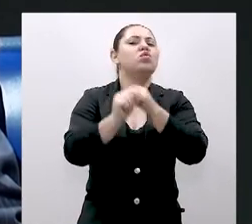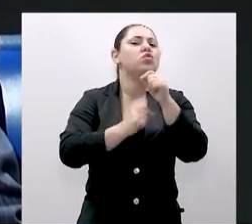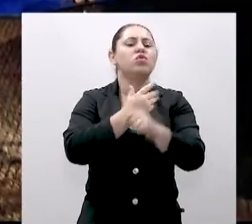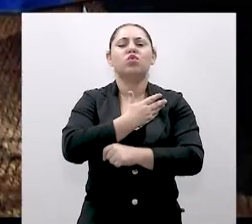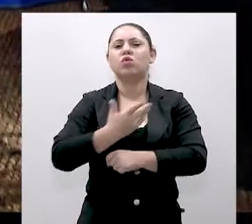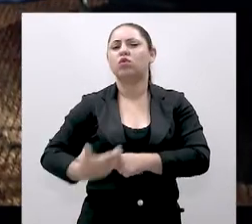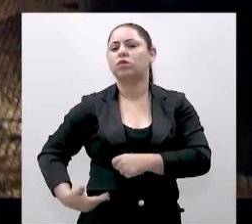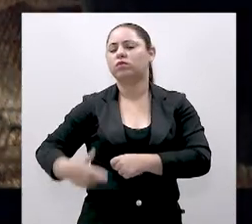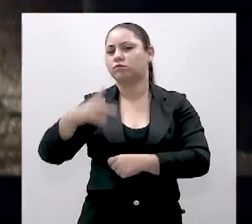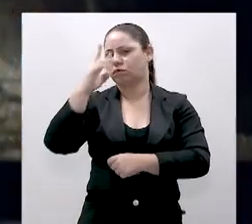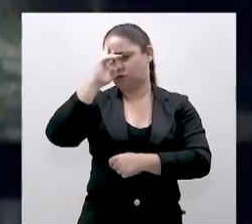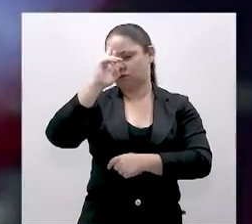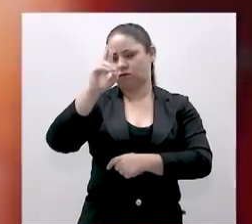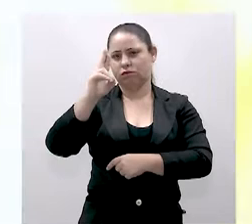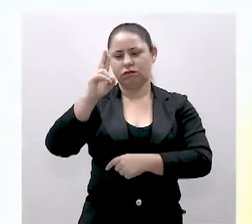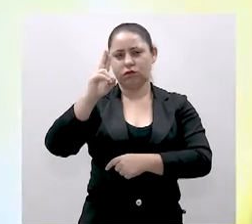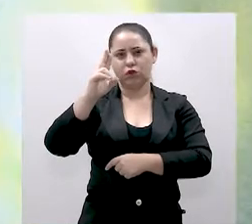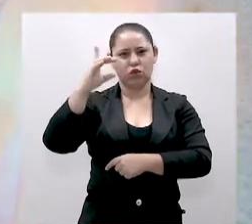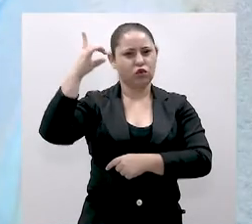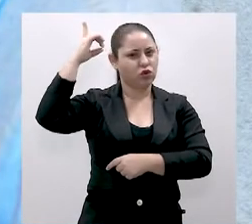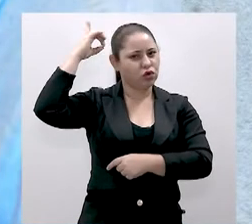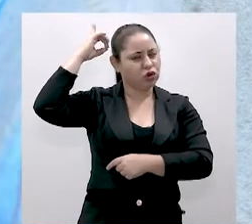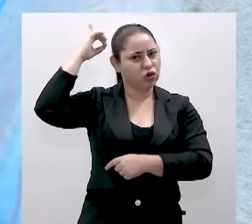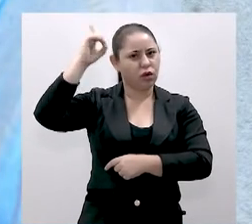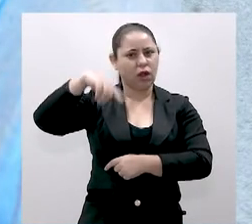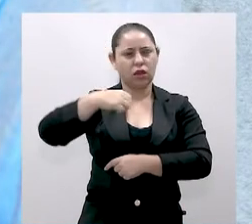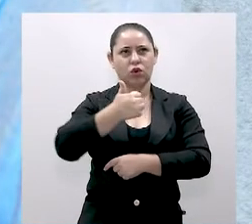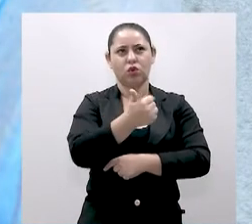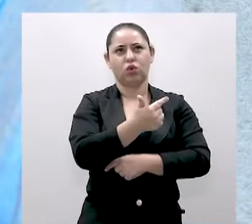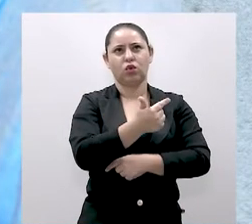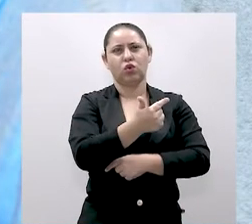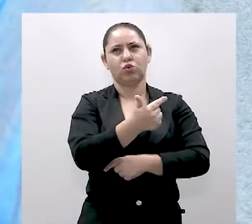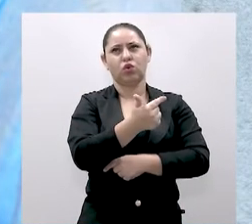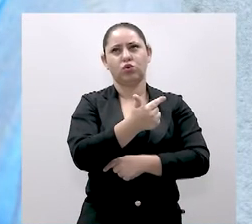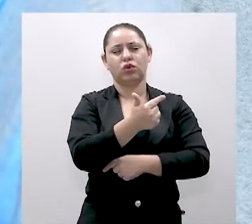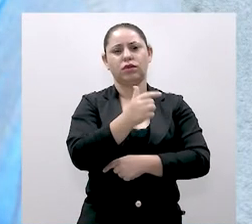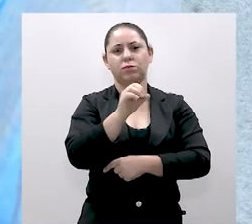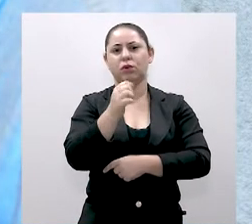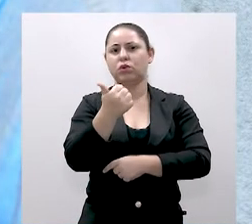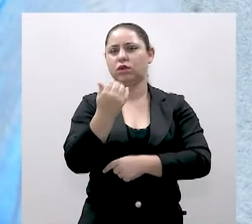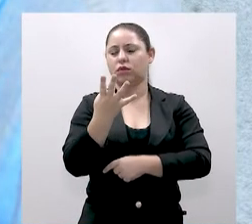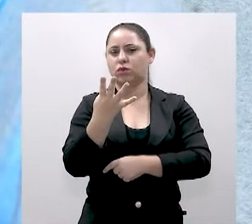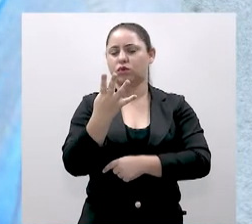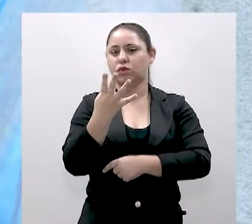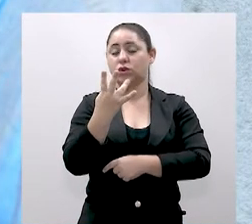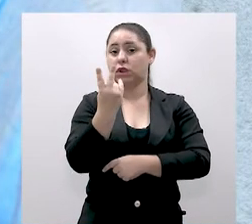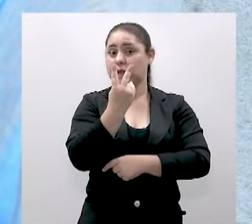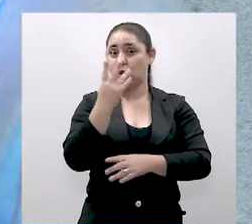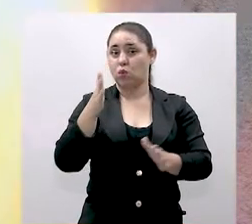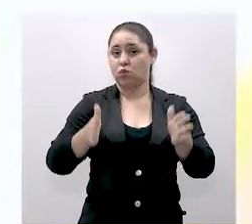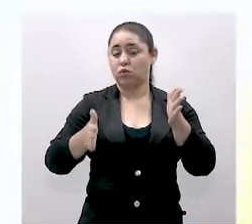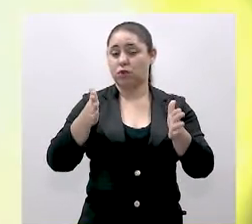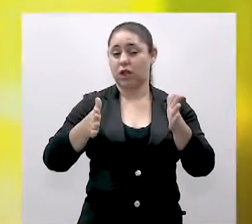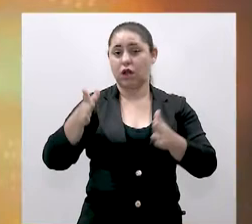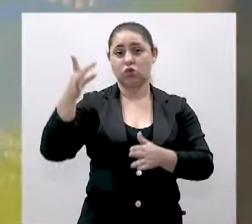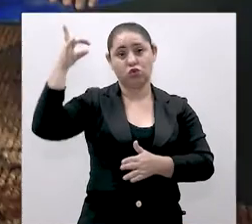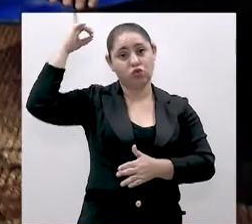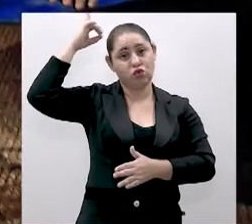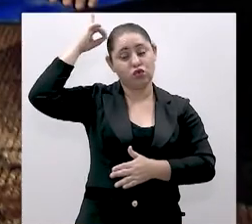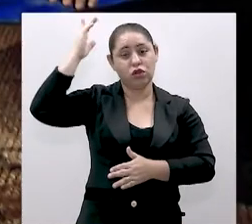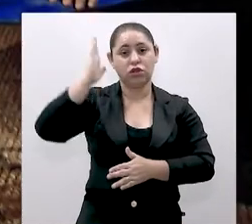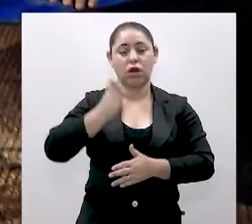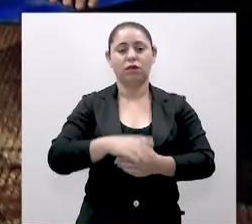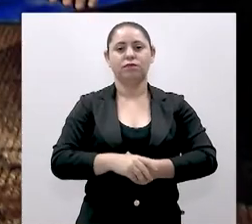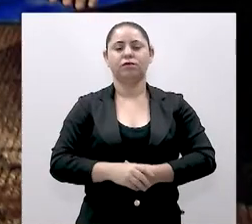Dilma foi em 14 14 14 14 já o segundo mandato da segunda